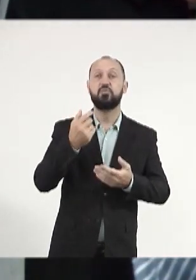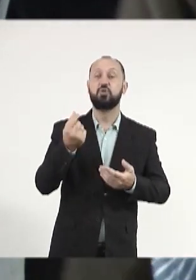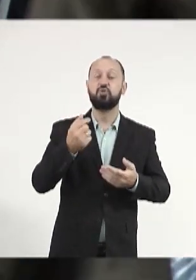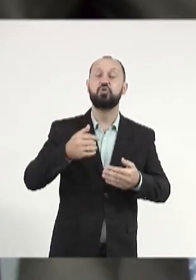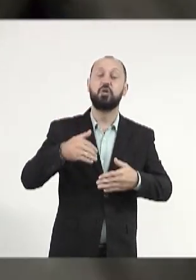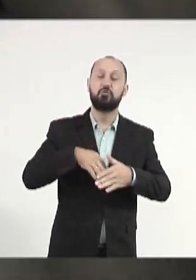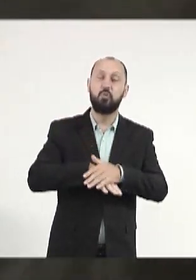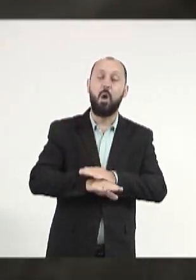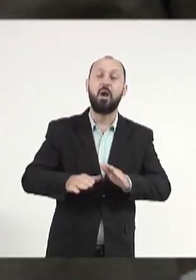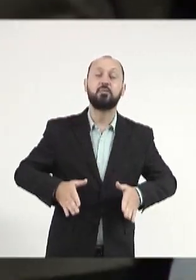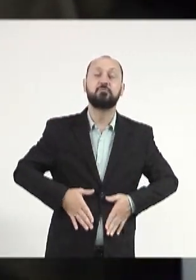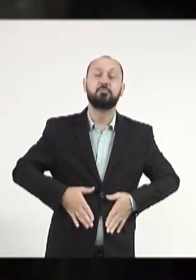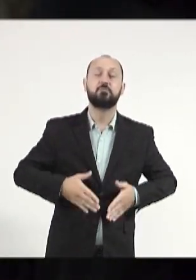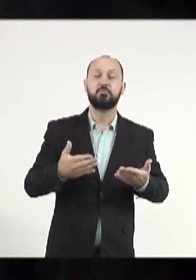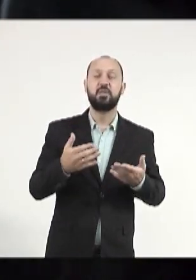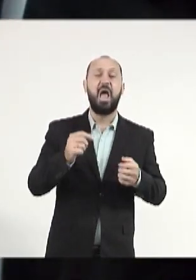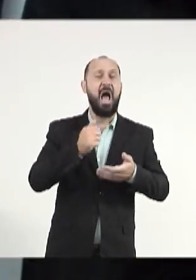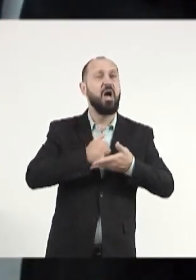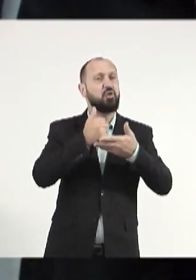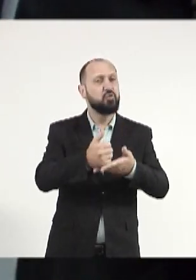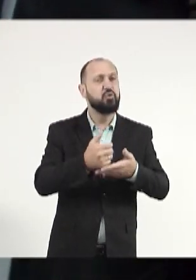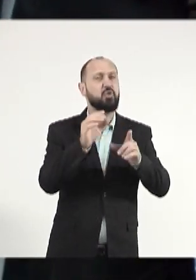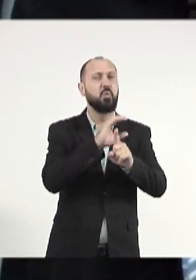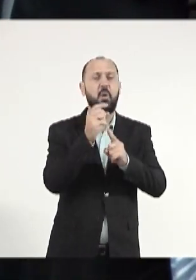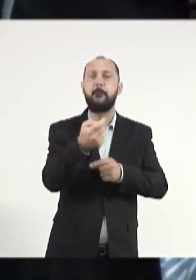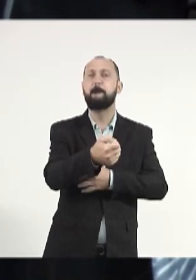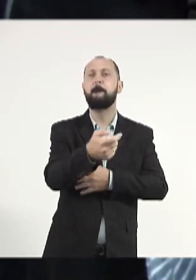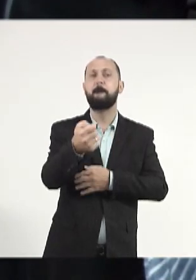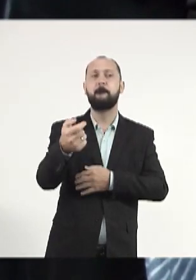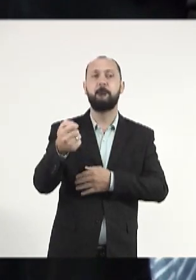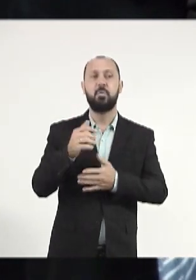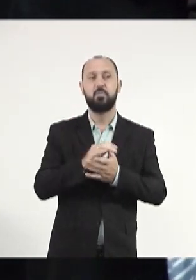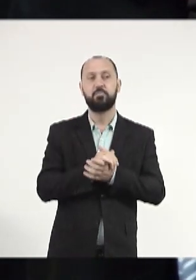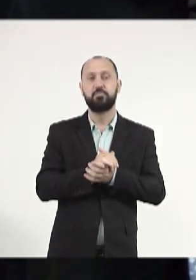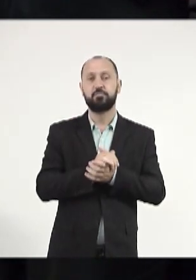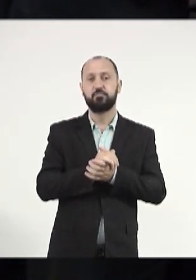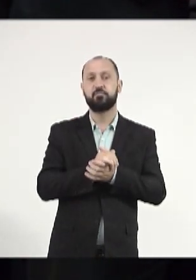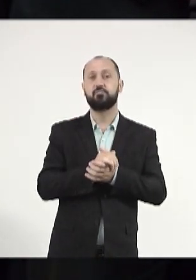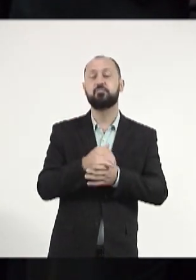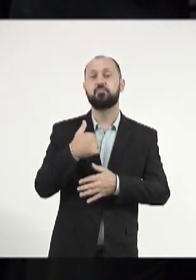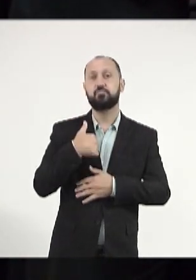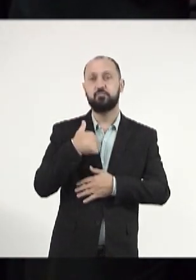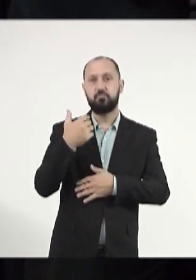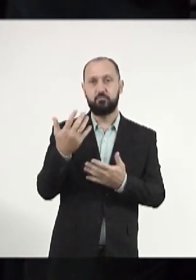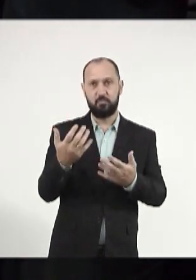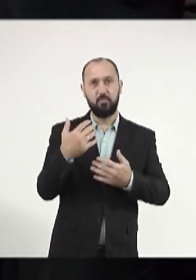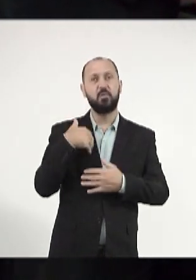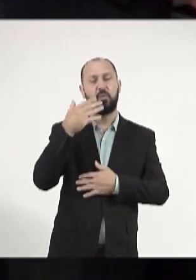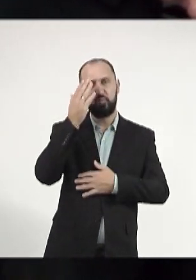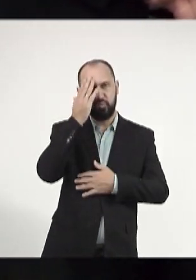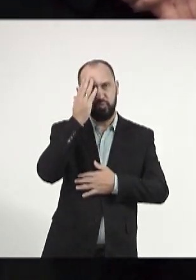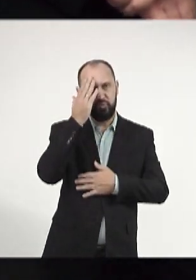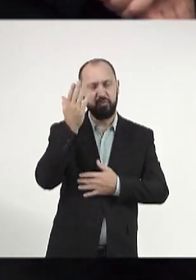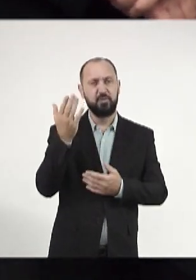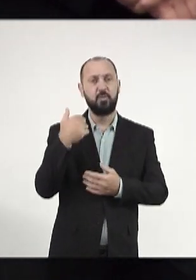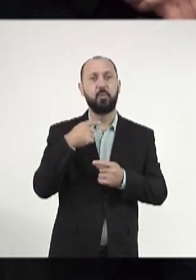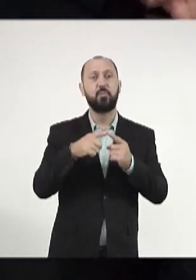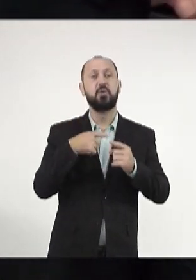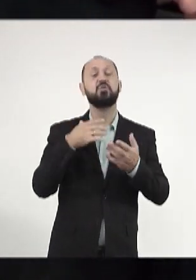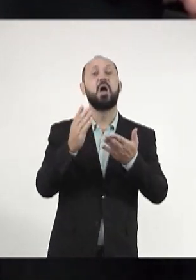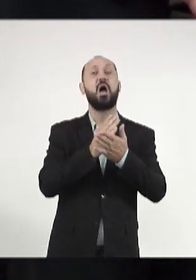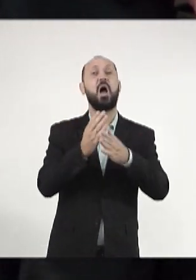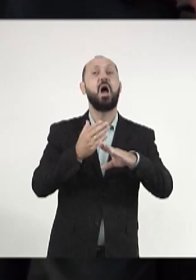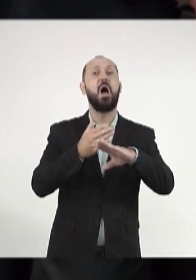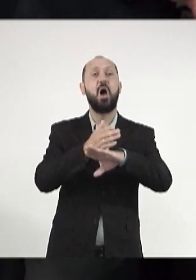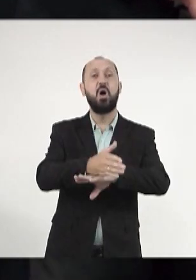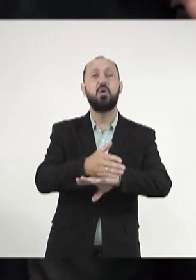grana para eles e eles pouco fazem pelas comunidades indígenas. Olha aí, eu sei, porque eu já fui em